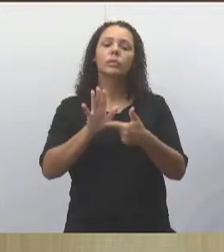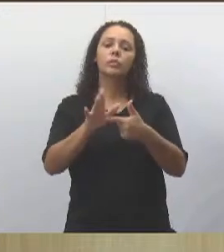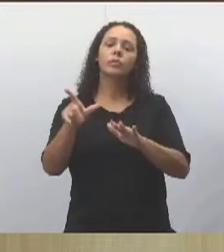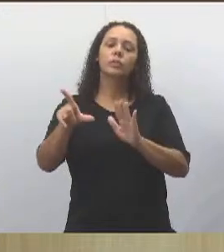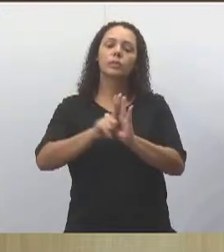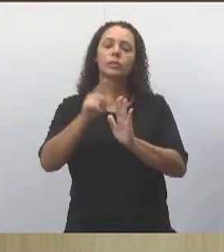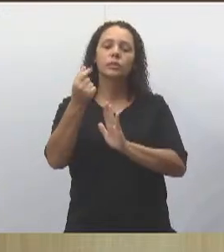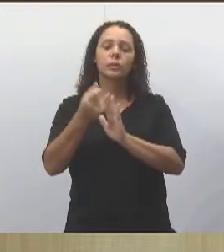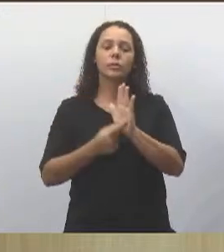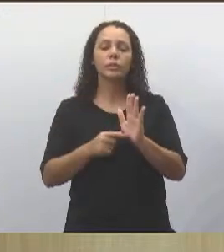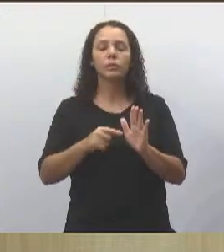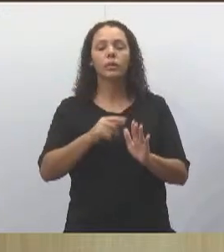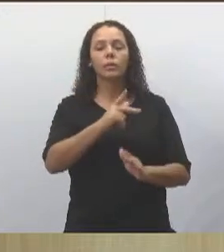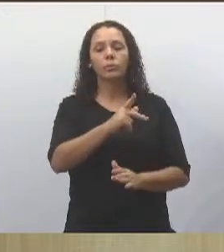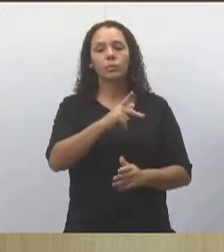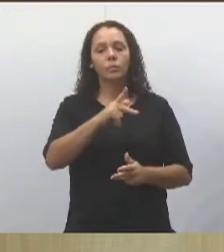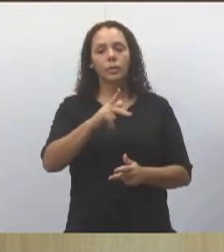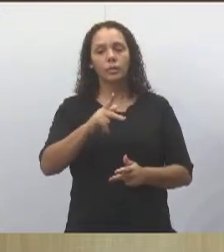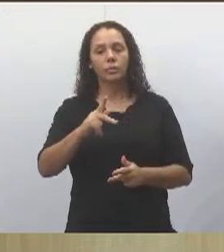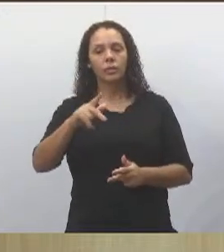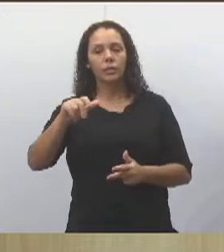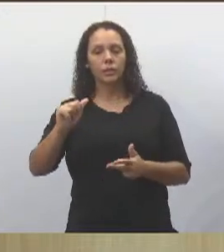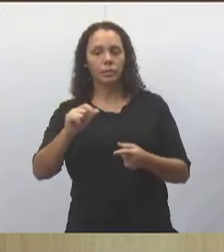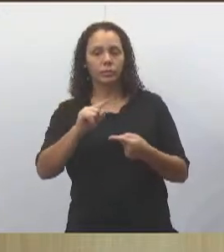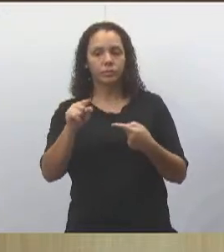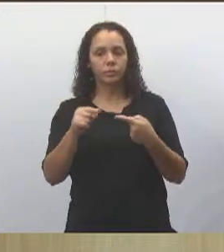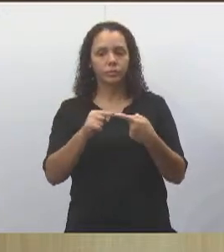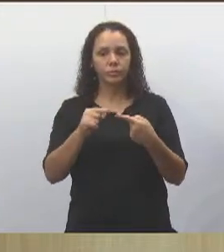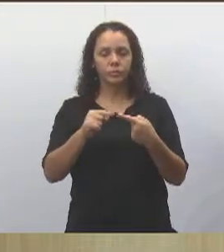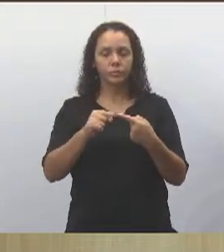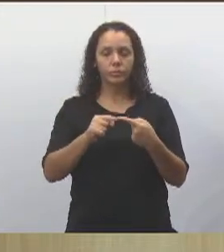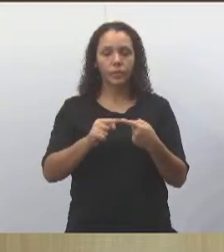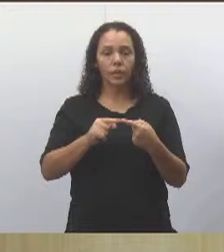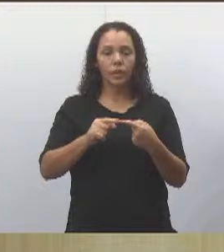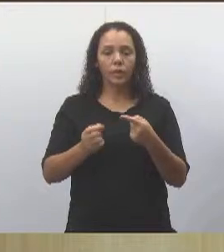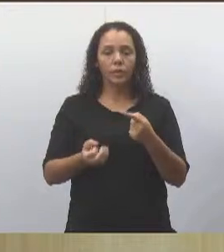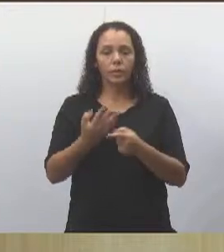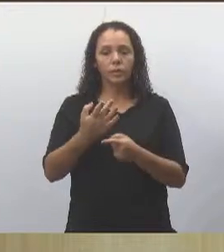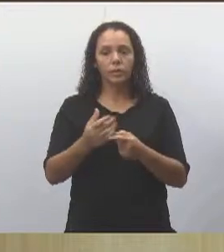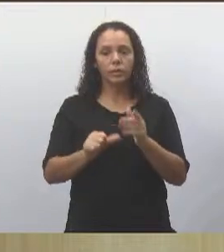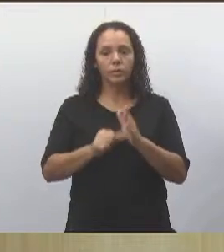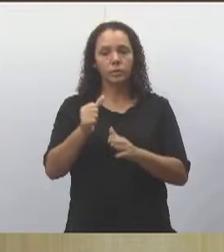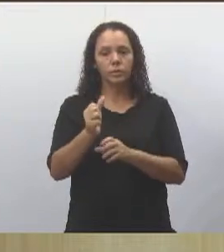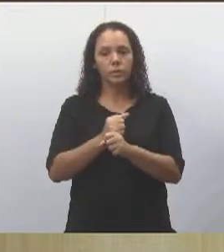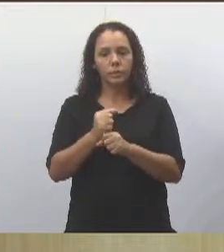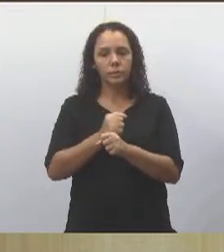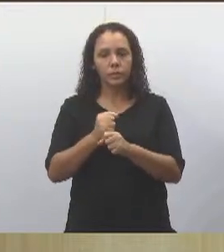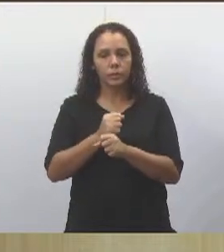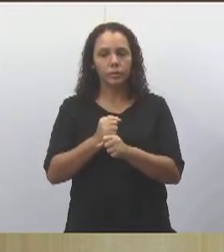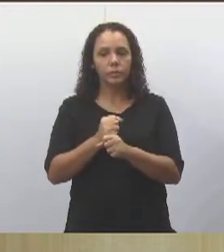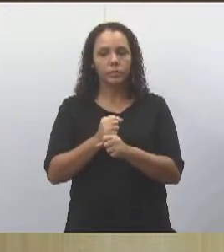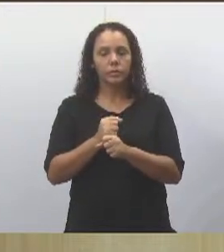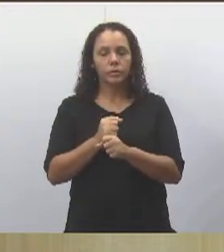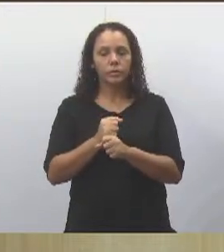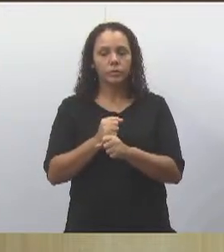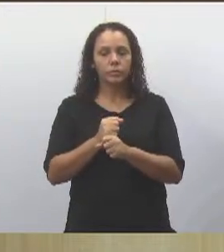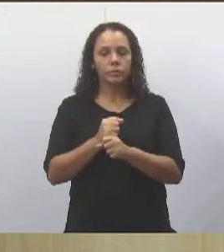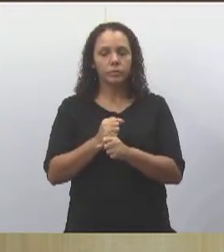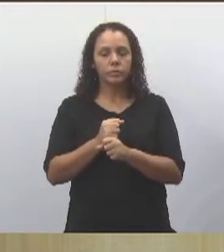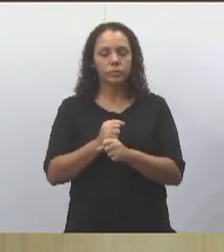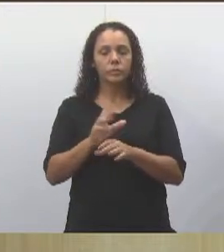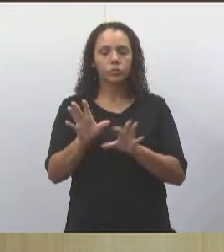orçamentárias, nós temos o PPA, que normalmente é feito no primeiro ano, em que você